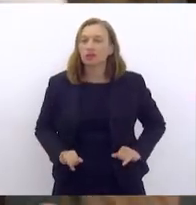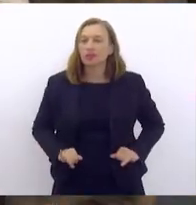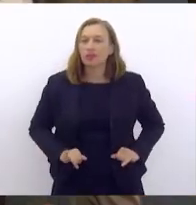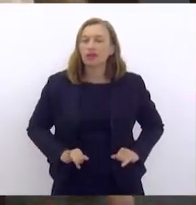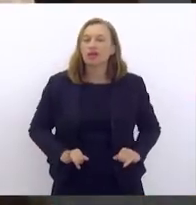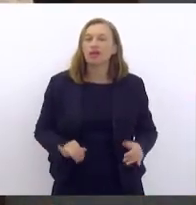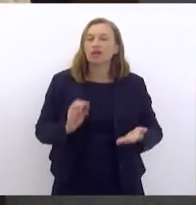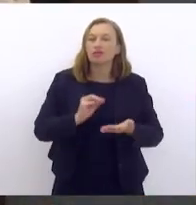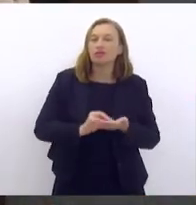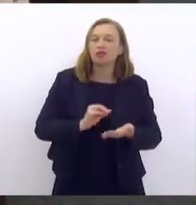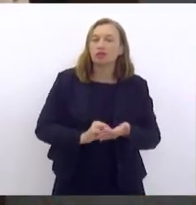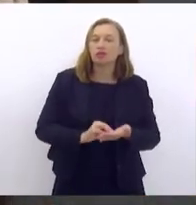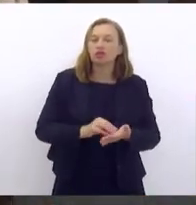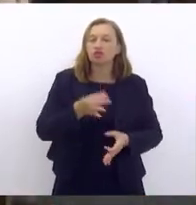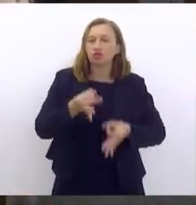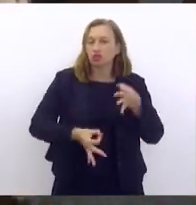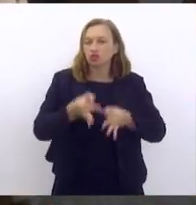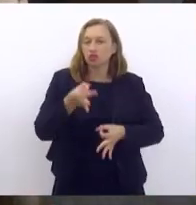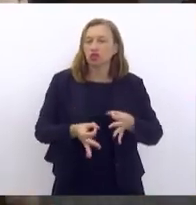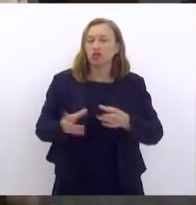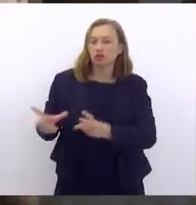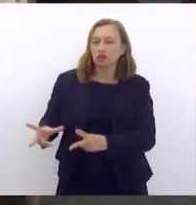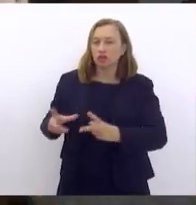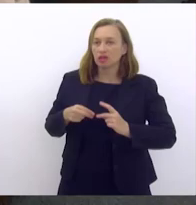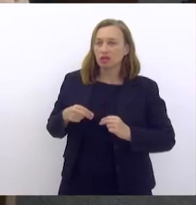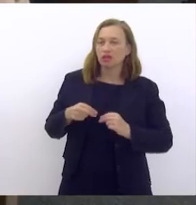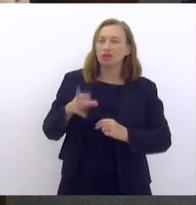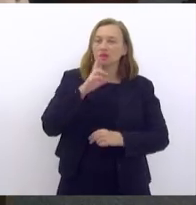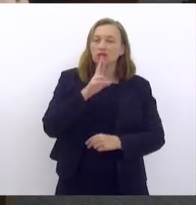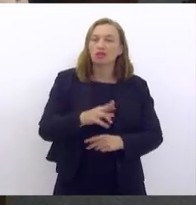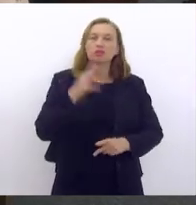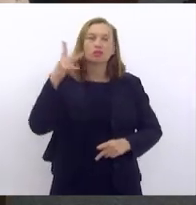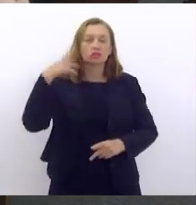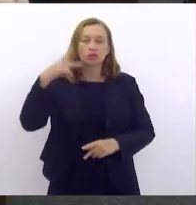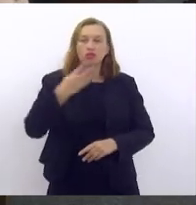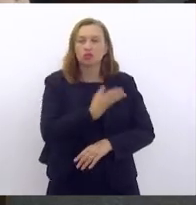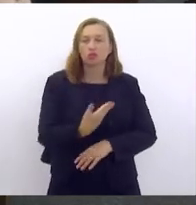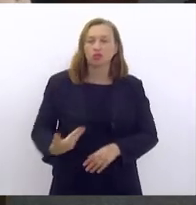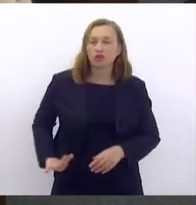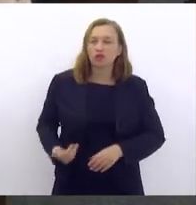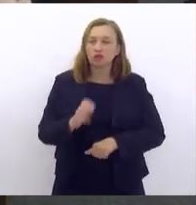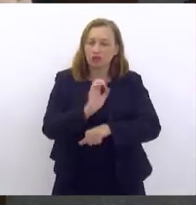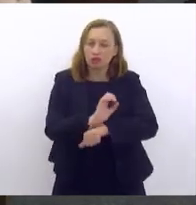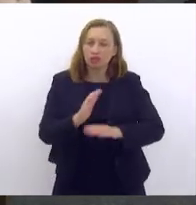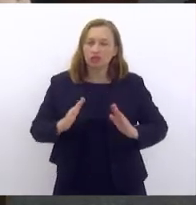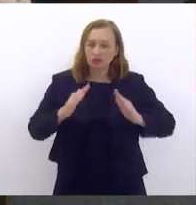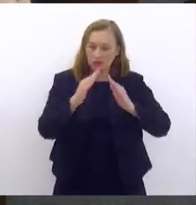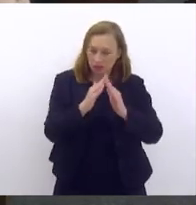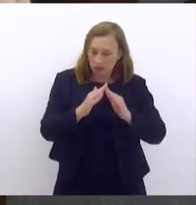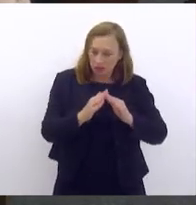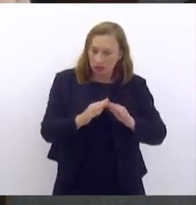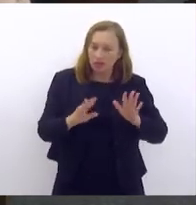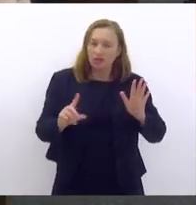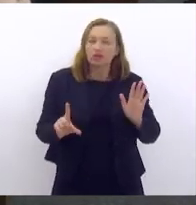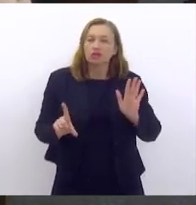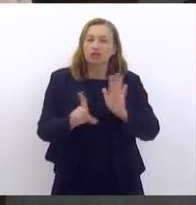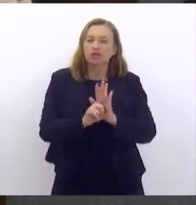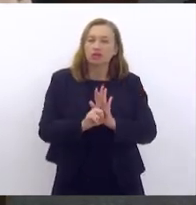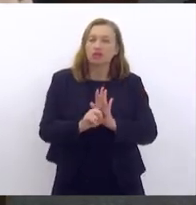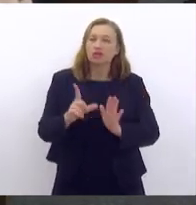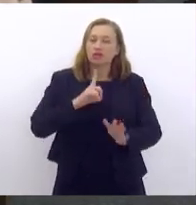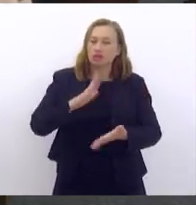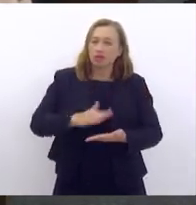essa injustiça, merecem essa resposta política do governo do Estado, dessa casa parlamentar, para que tenham sua